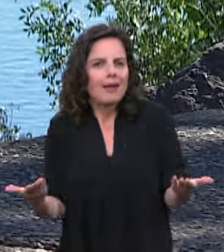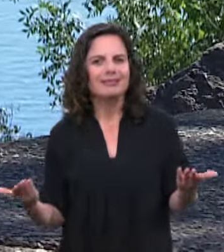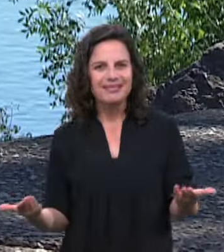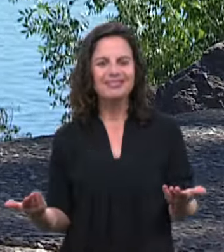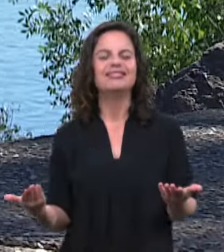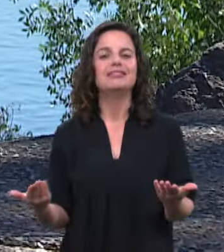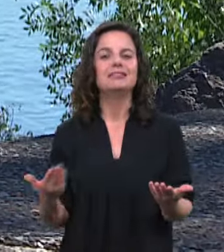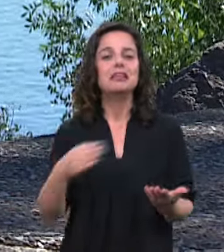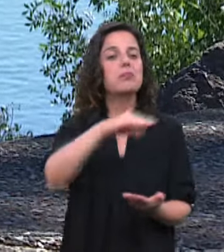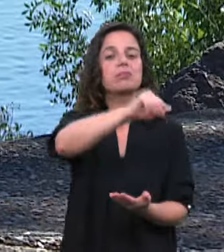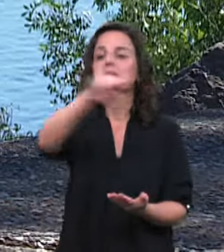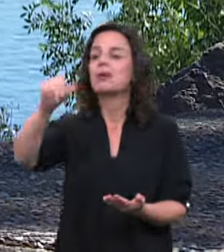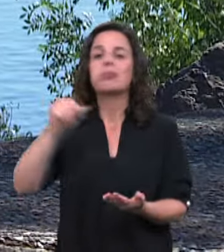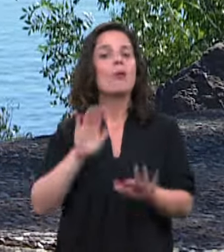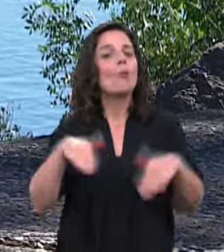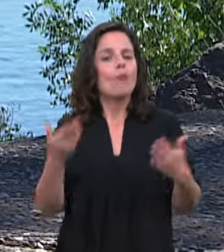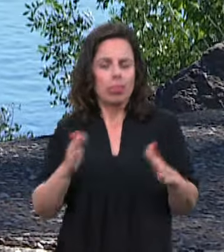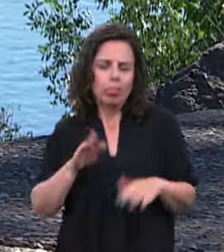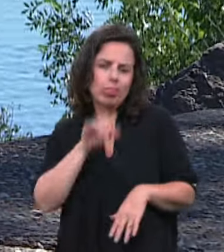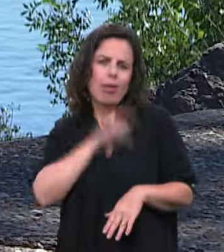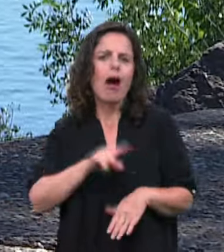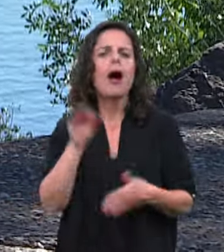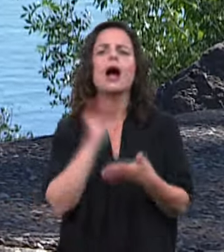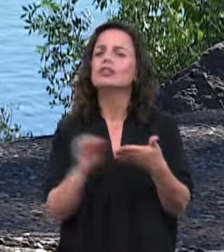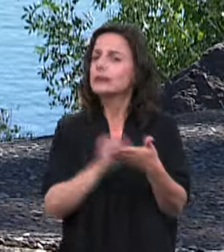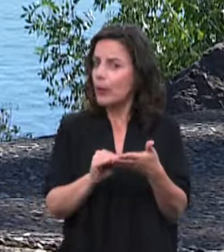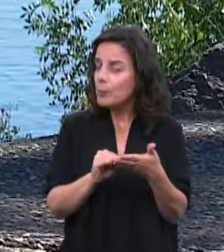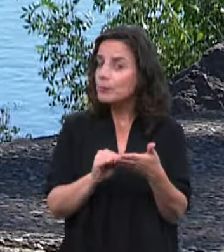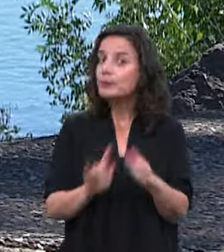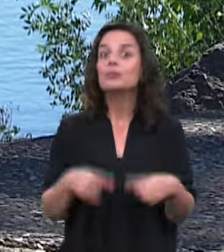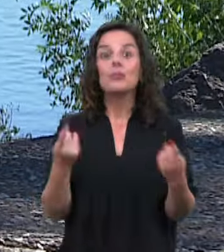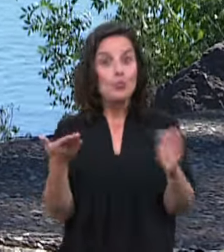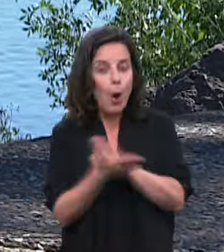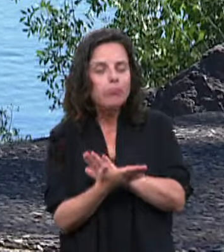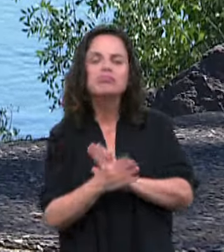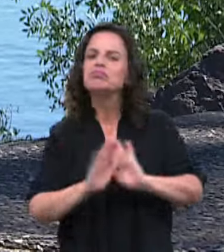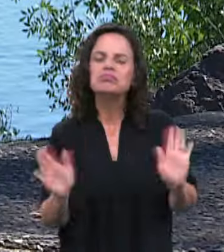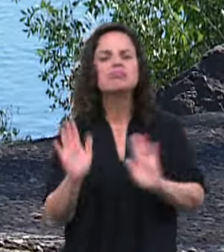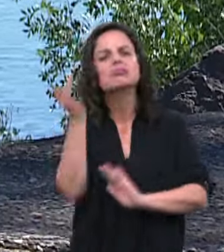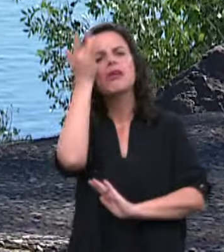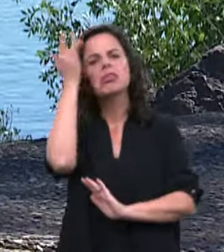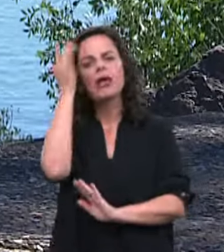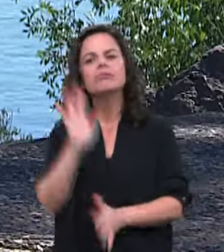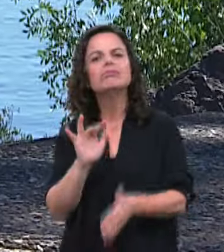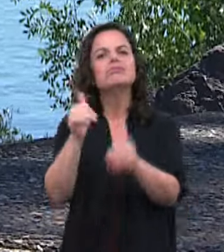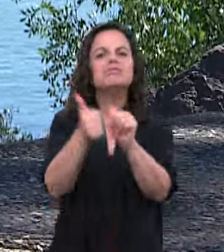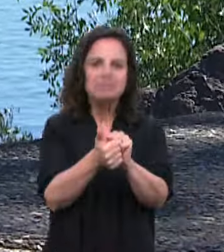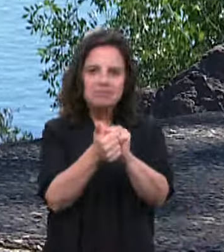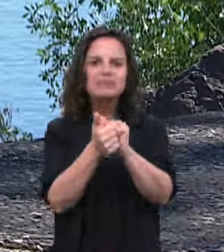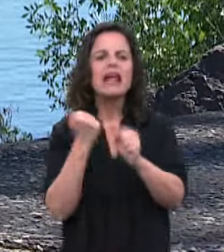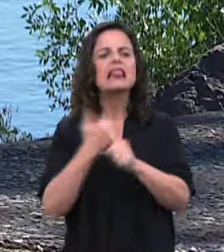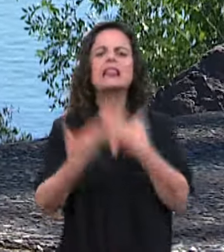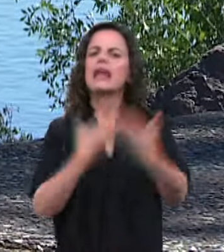em qualquer lugar, se possa inscrever. Depois é muito fácil adaptarmos à dinâmica